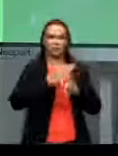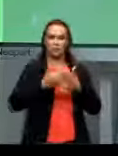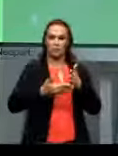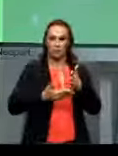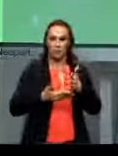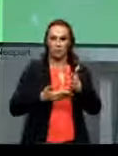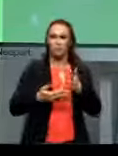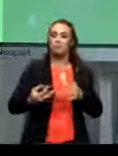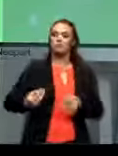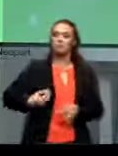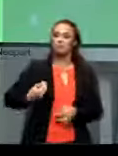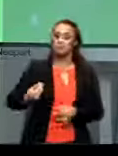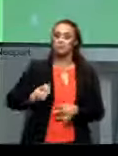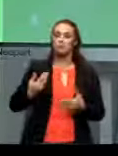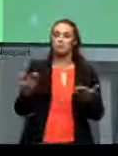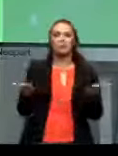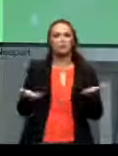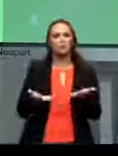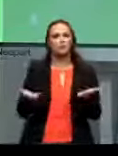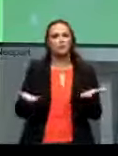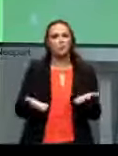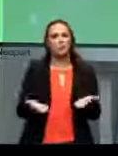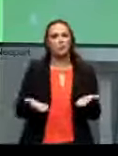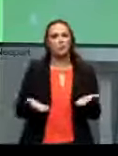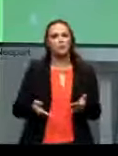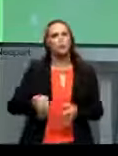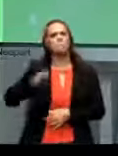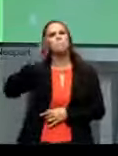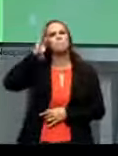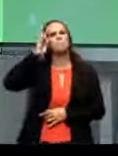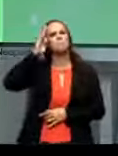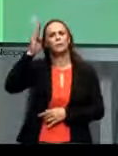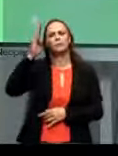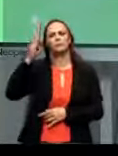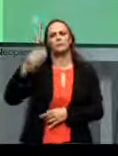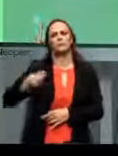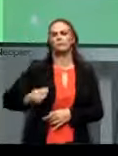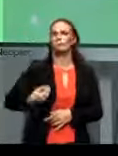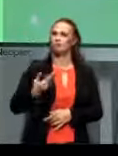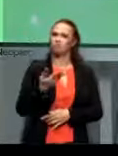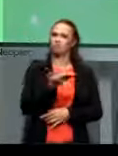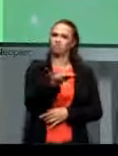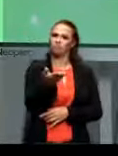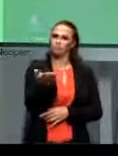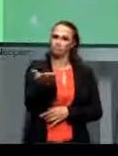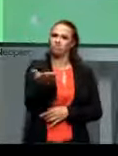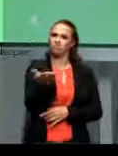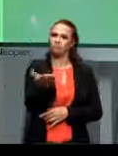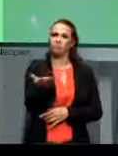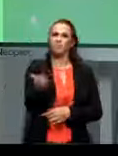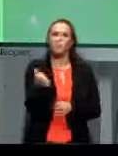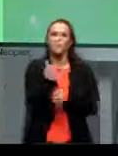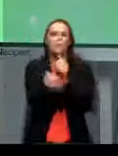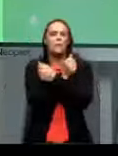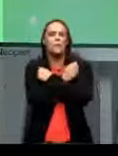que estiveram conosco hoje e principalmente a sua participação.